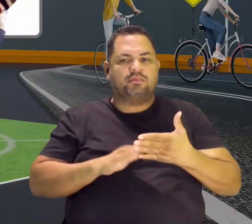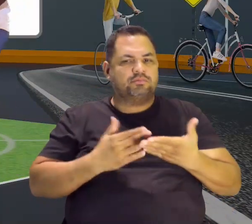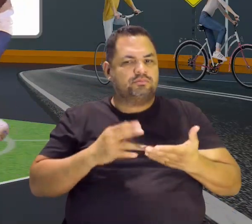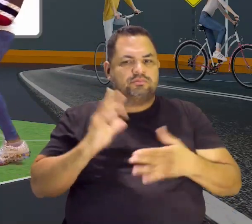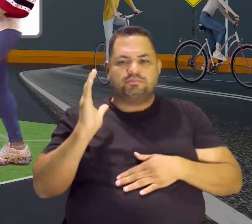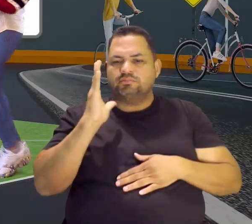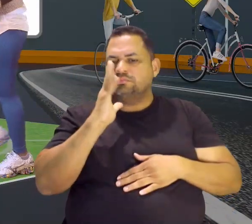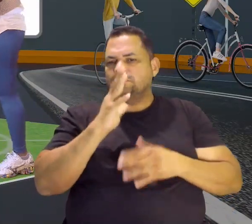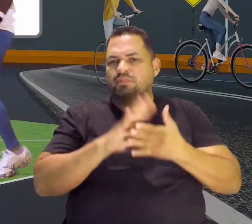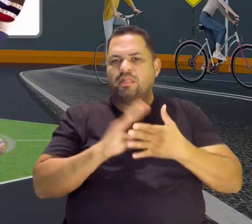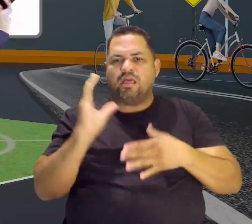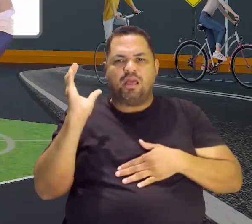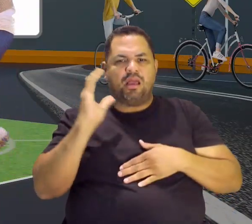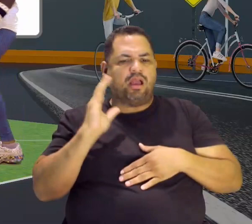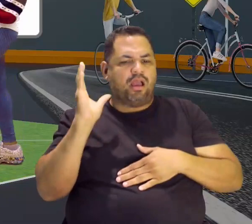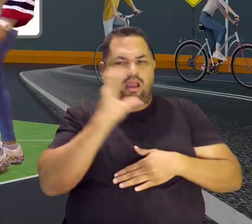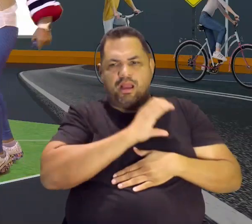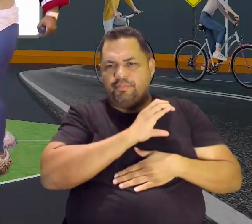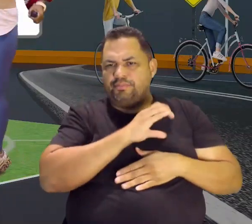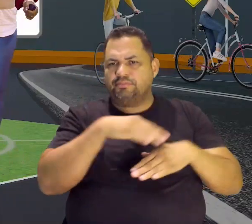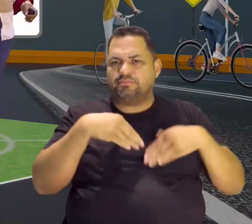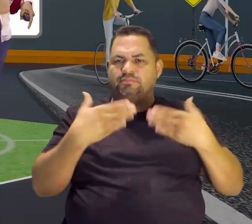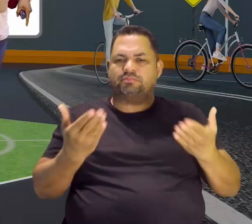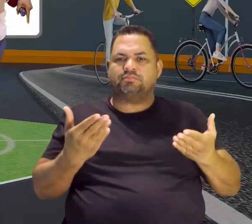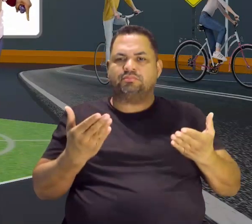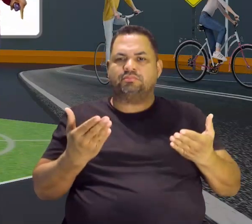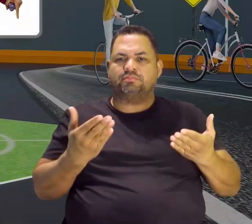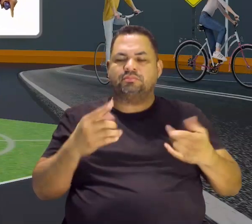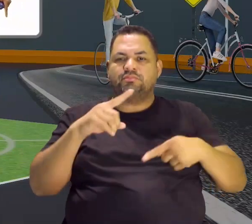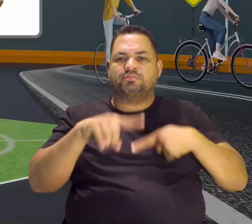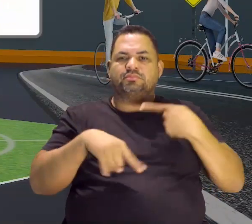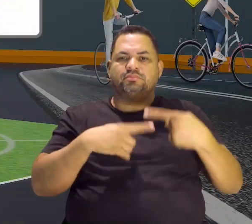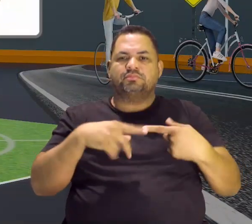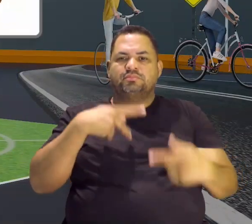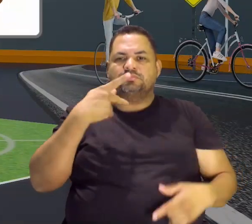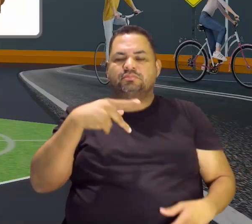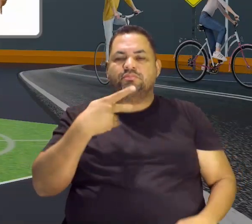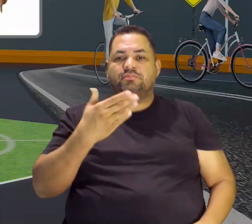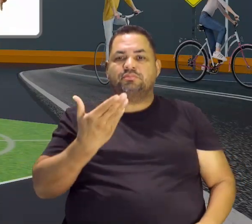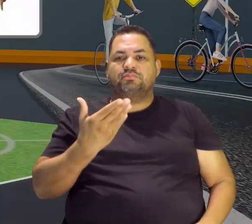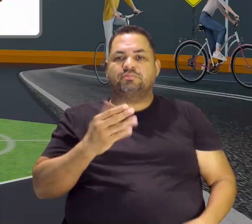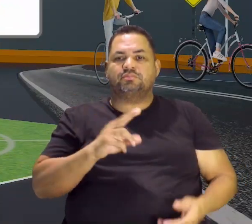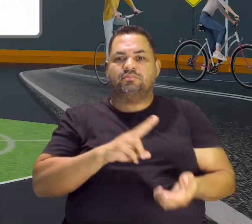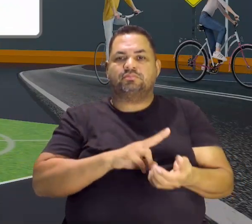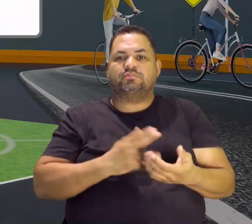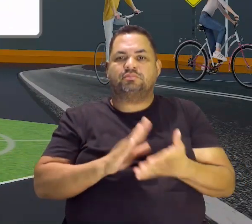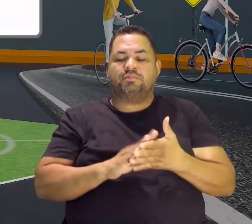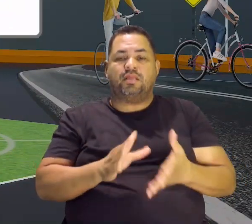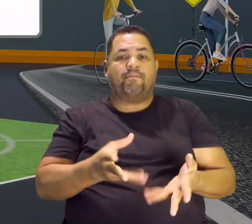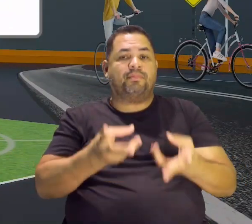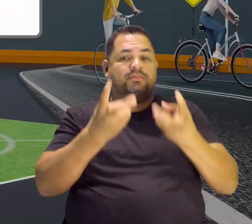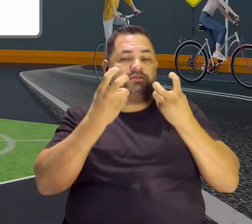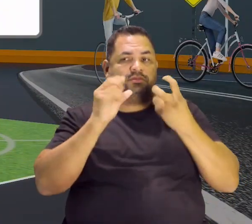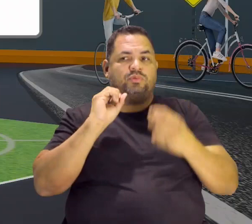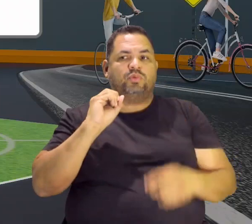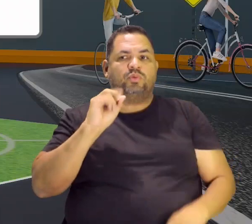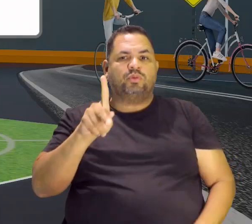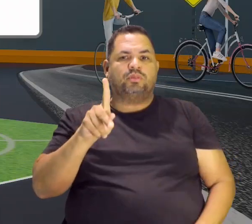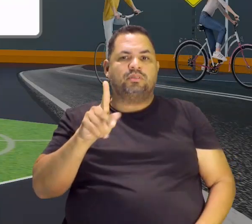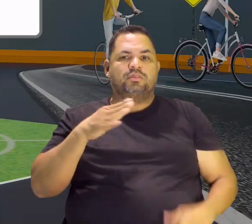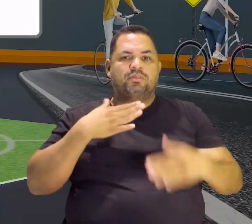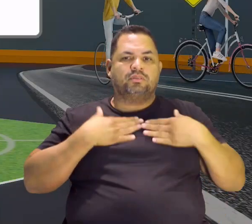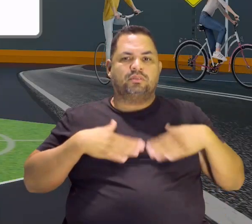tá? Pá, pá, pá, pá, pá, pá, pá, pá, pá, pá. E aí tu me fala qual foi aí a tua percepção, ok?